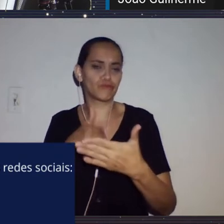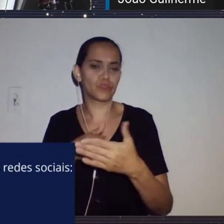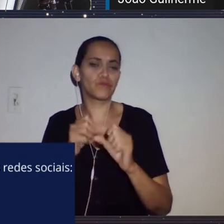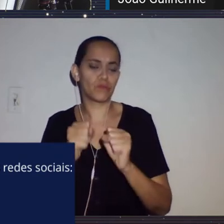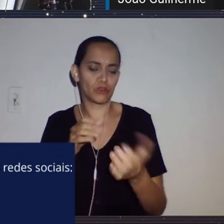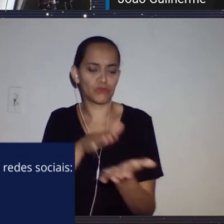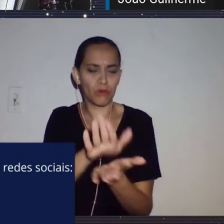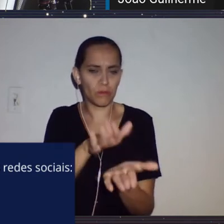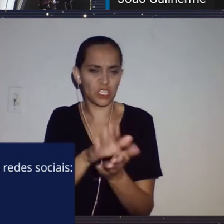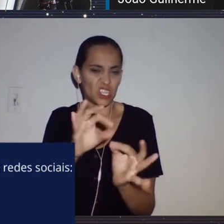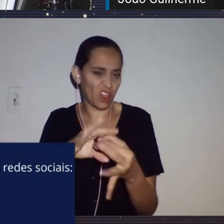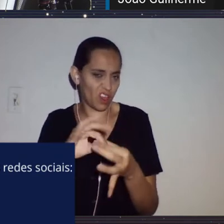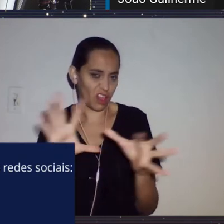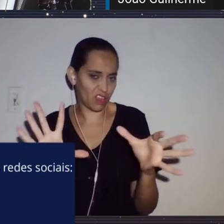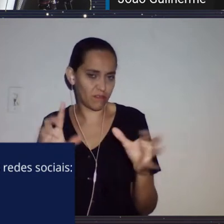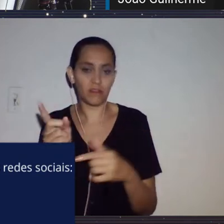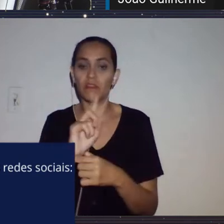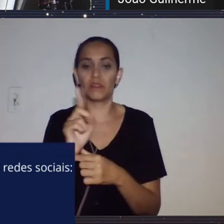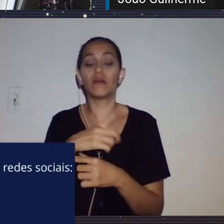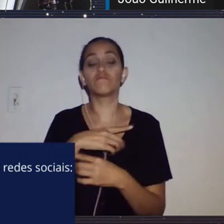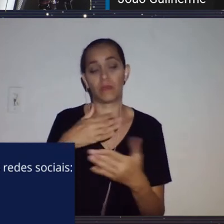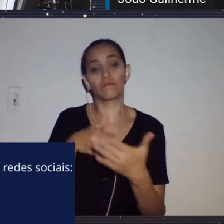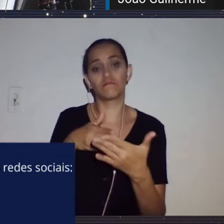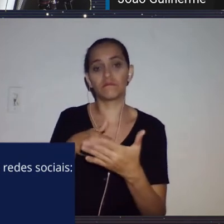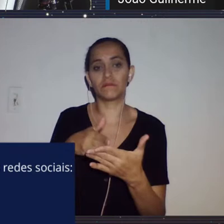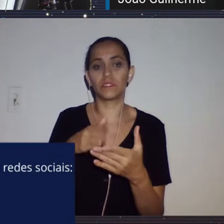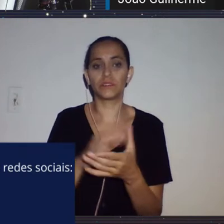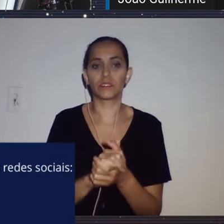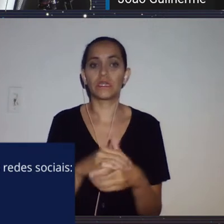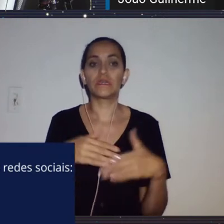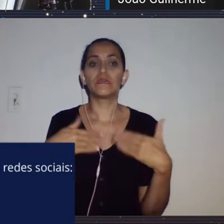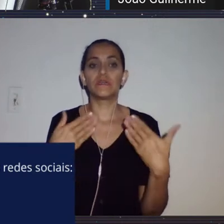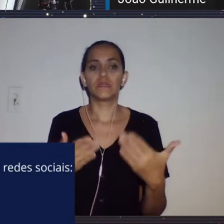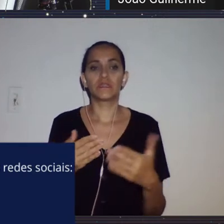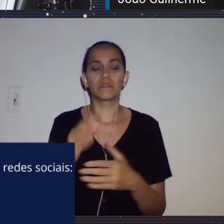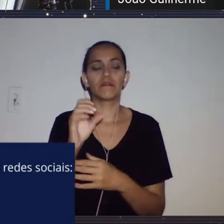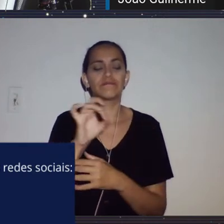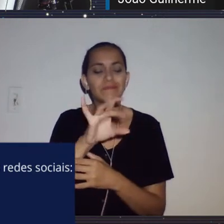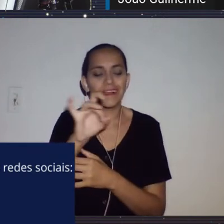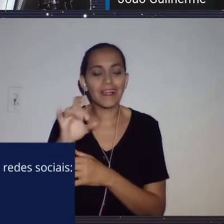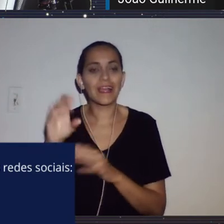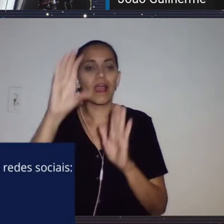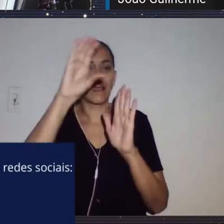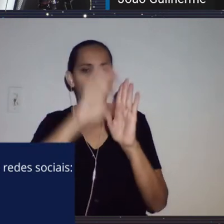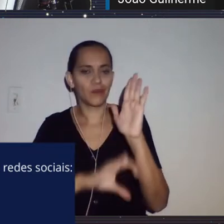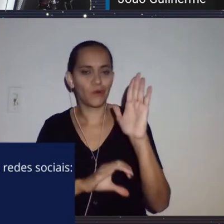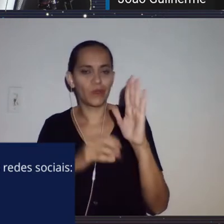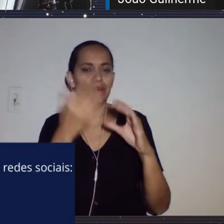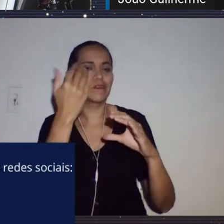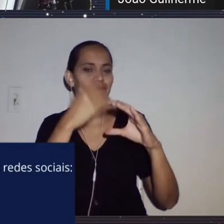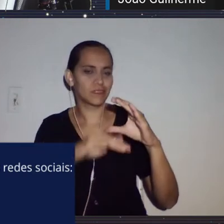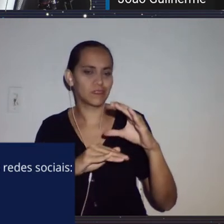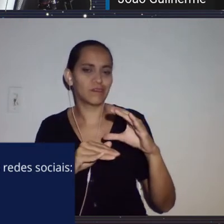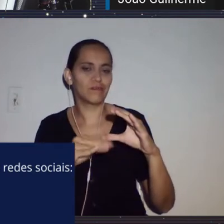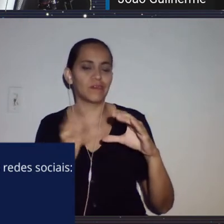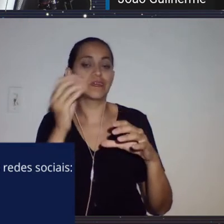source, se tiver no GitHub, até cada pull request que você manda tá lá. Então,